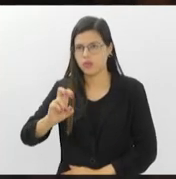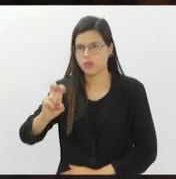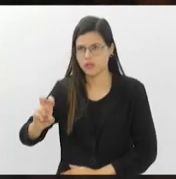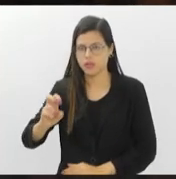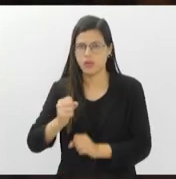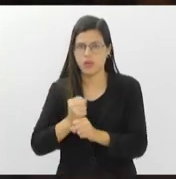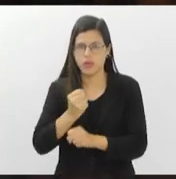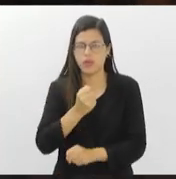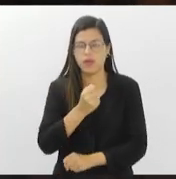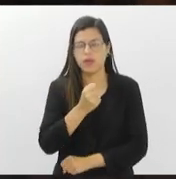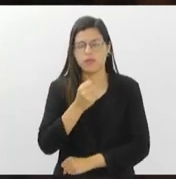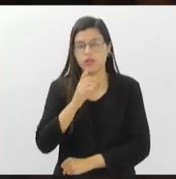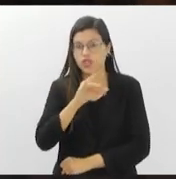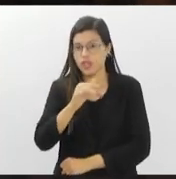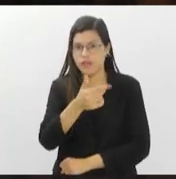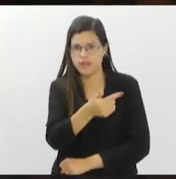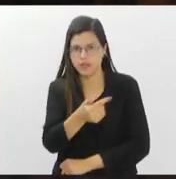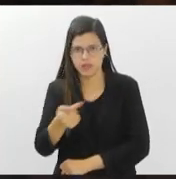27 de